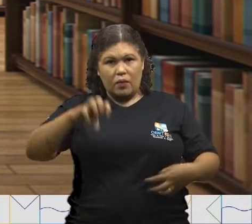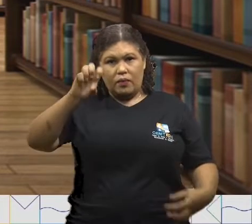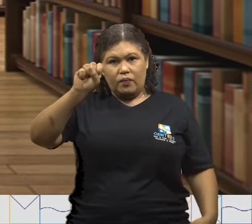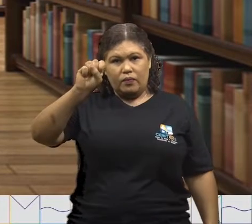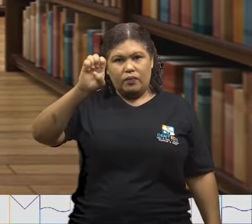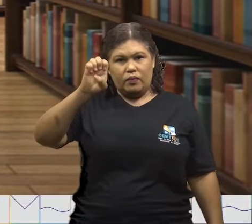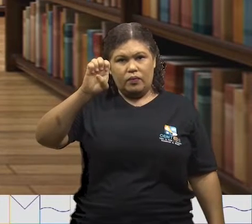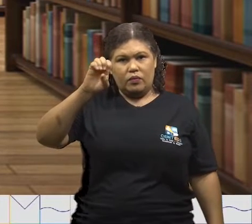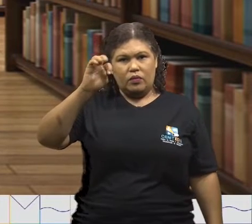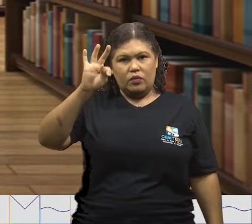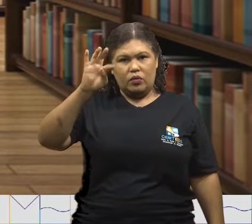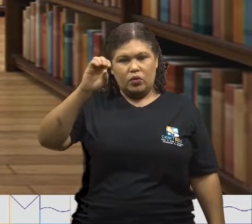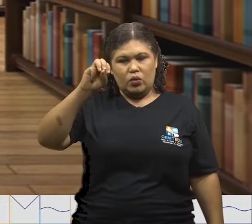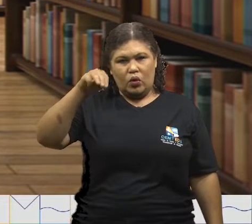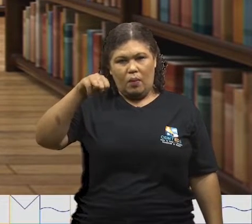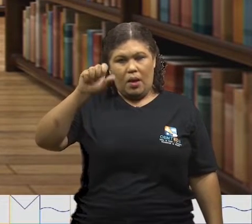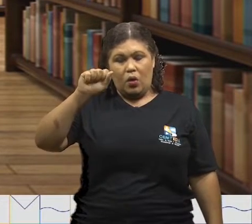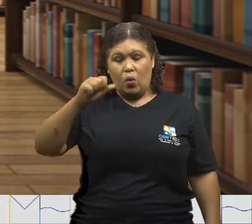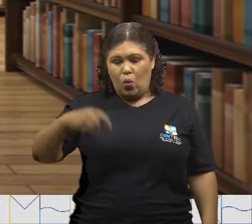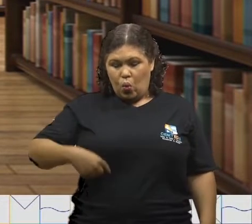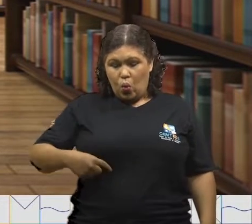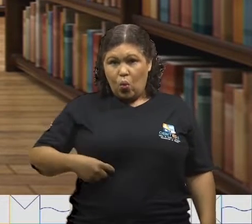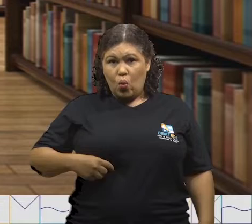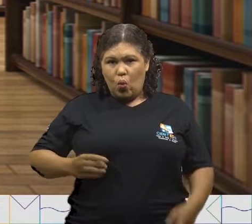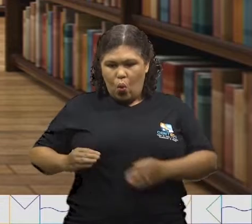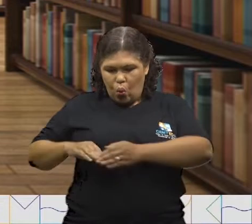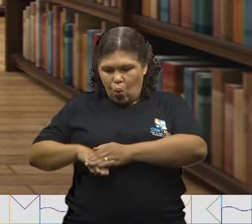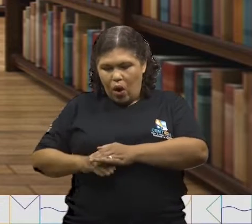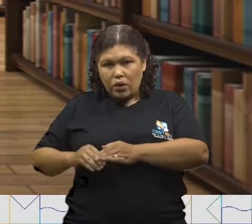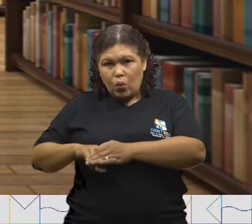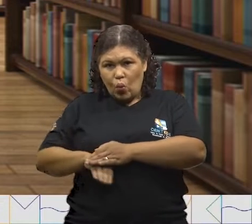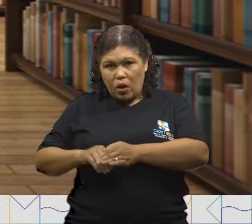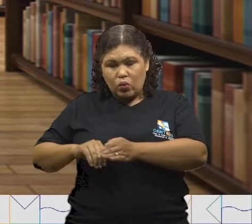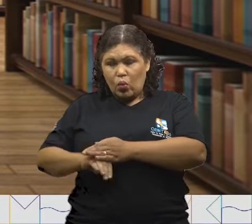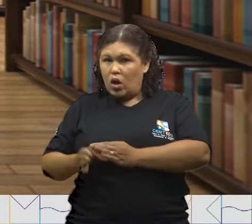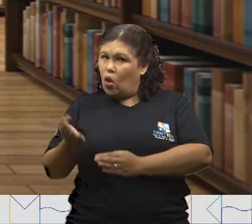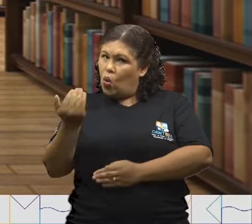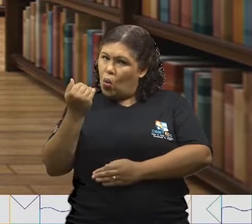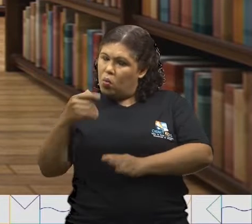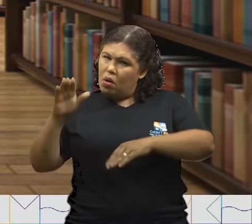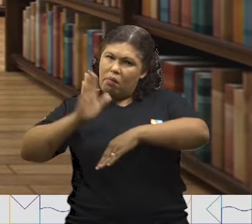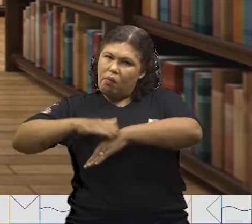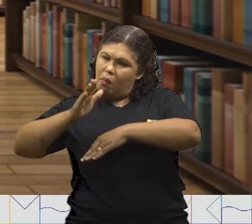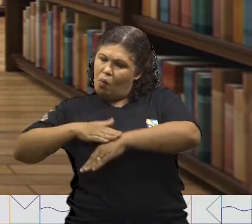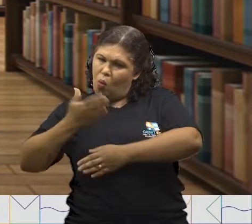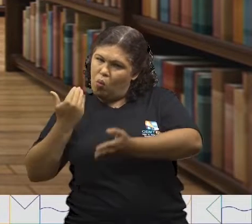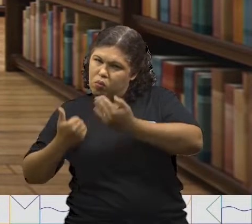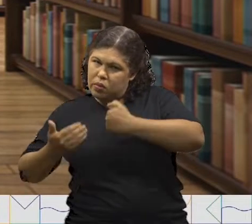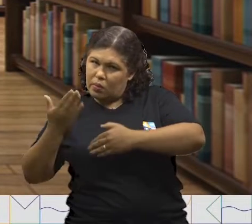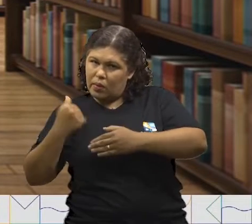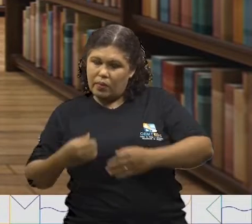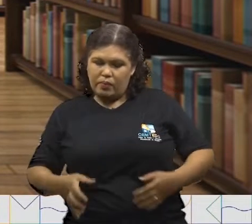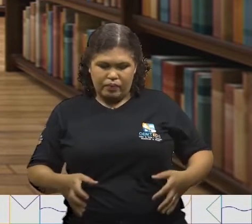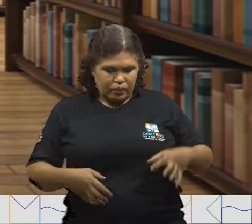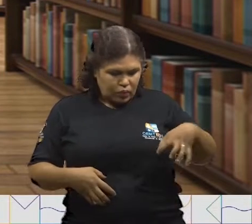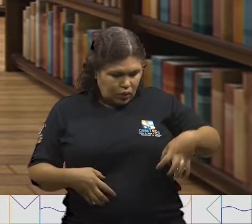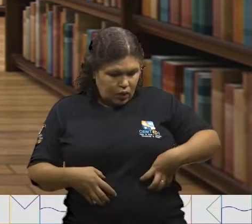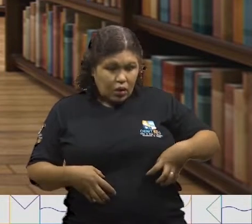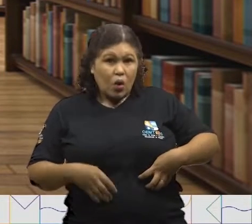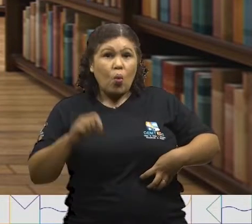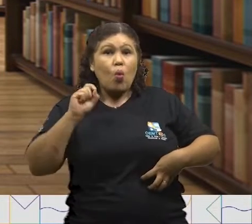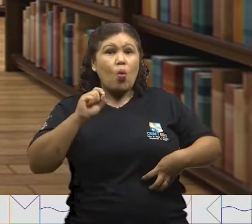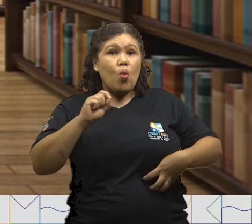dos estômagos serve para guardar comida para o seu próprio consumo, enquanto o